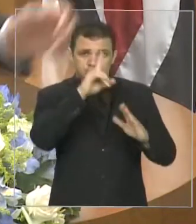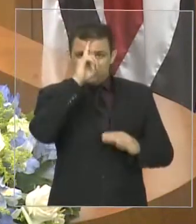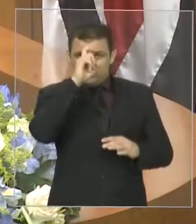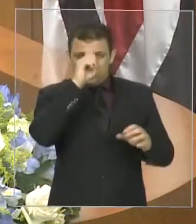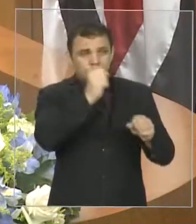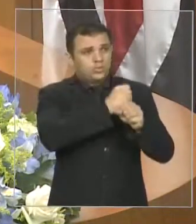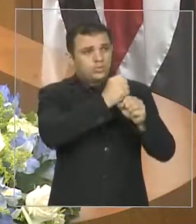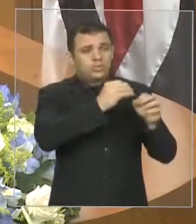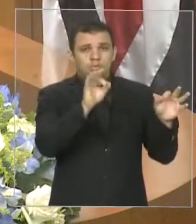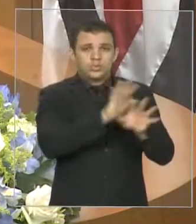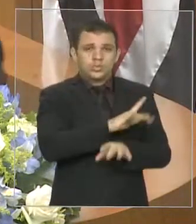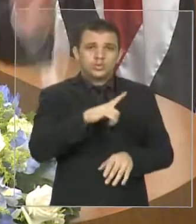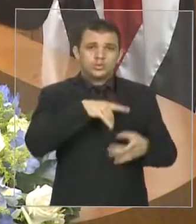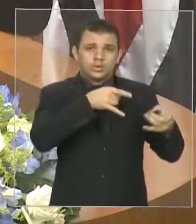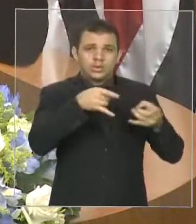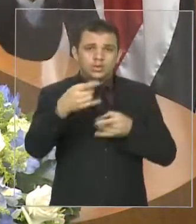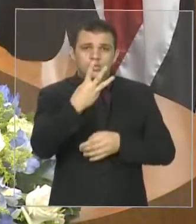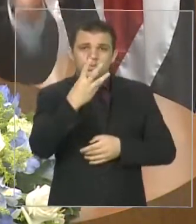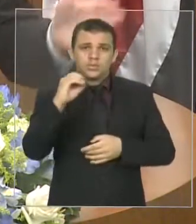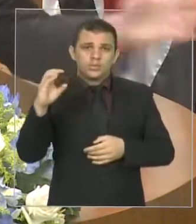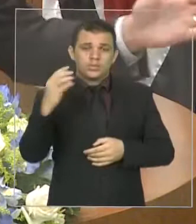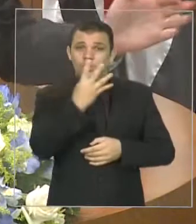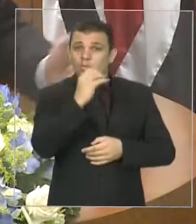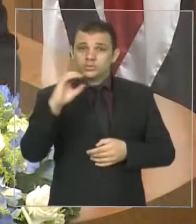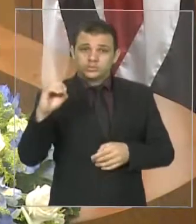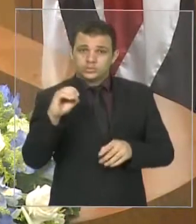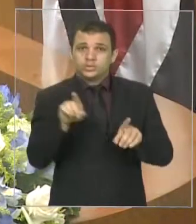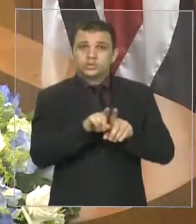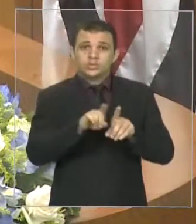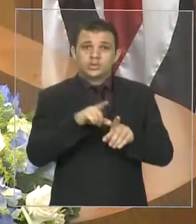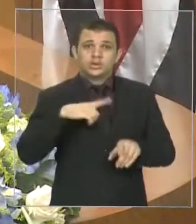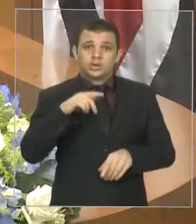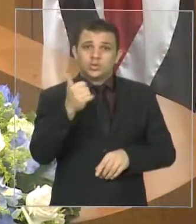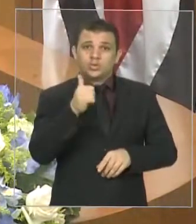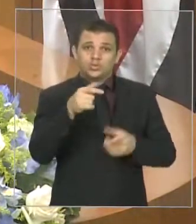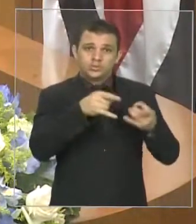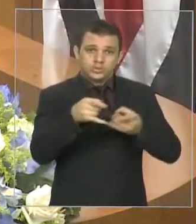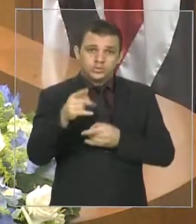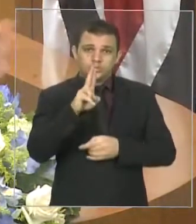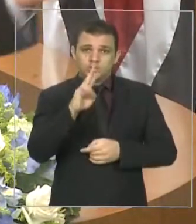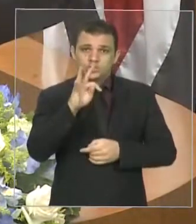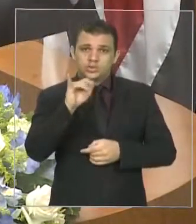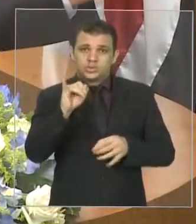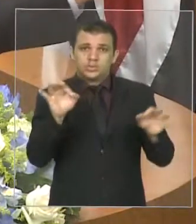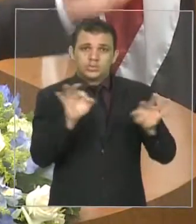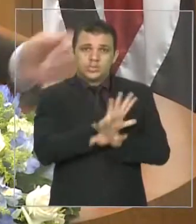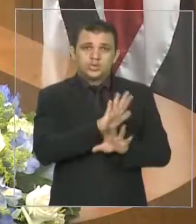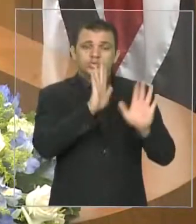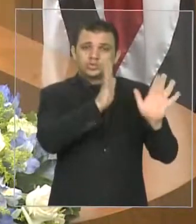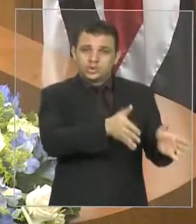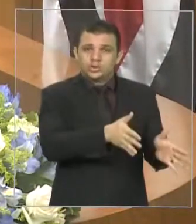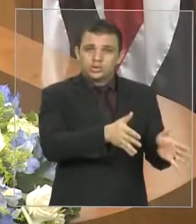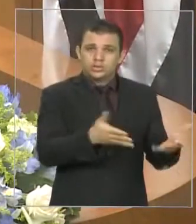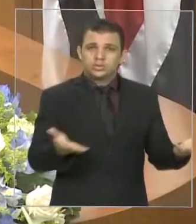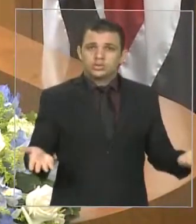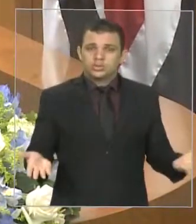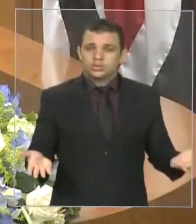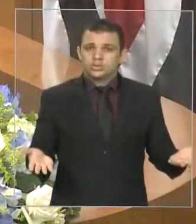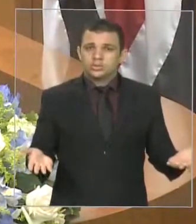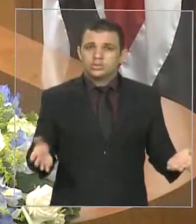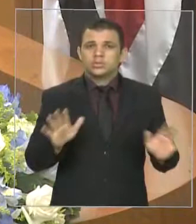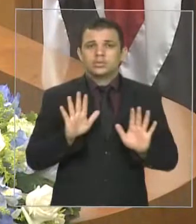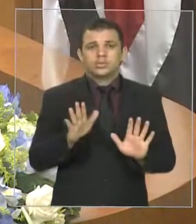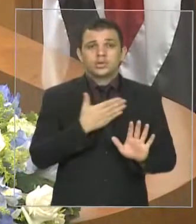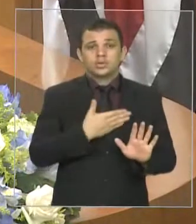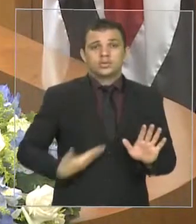que tem 400 leitos, que tem 11 leitos de UTI prontos para ser equipadas? Mas não. O governo do estado